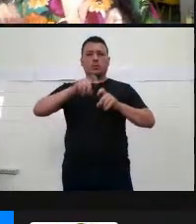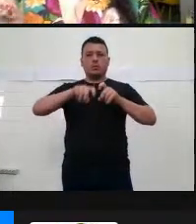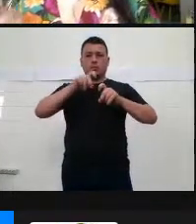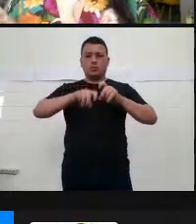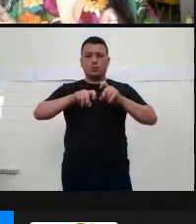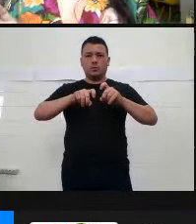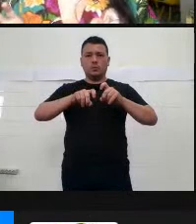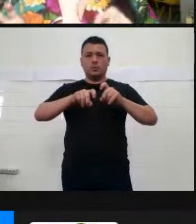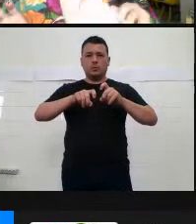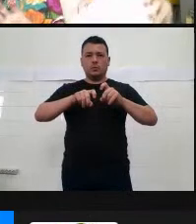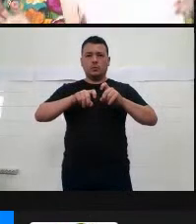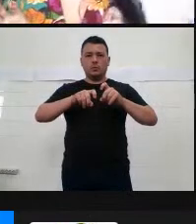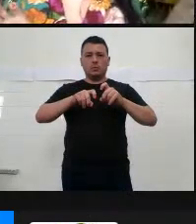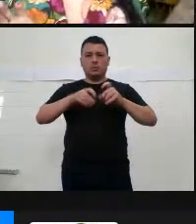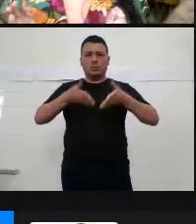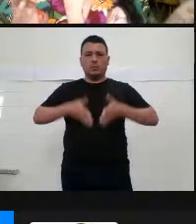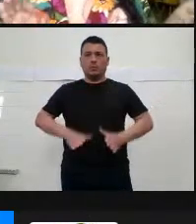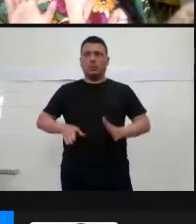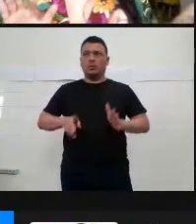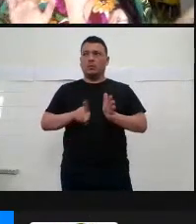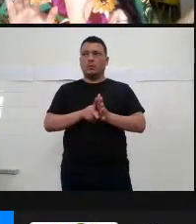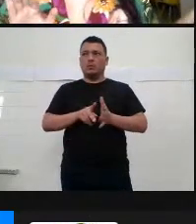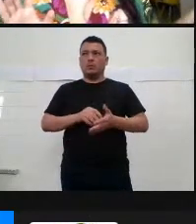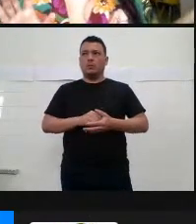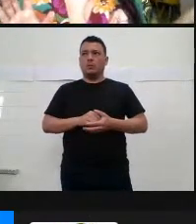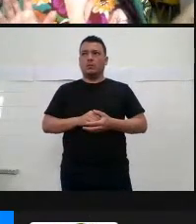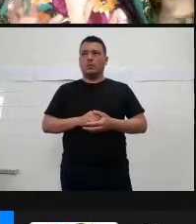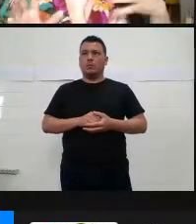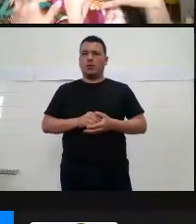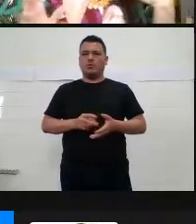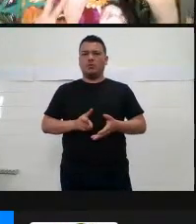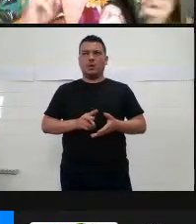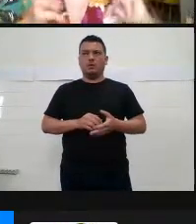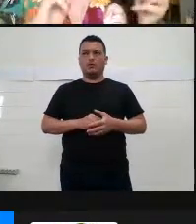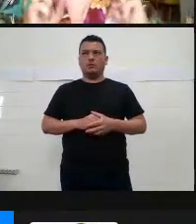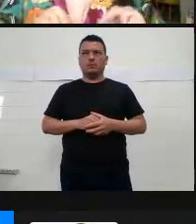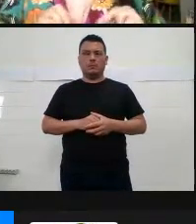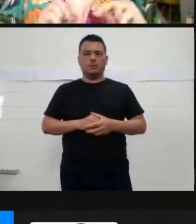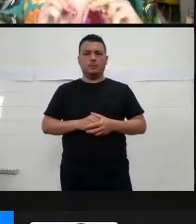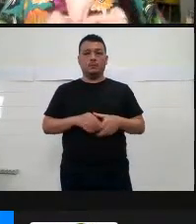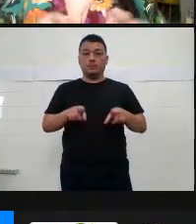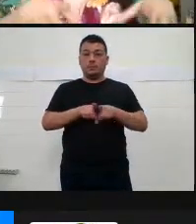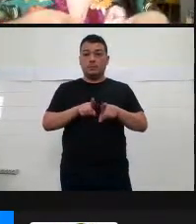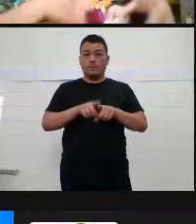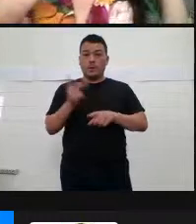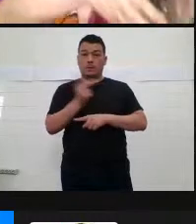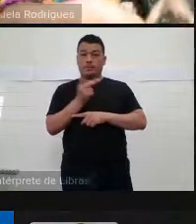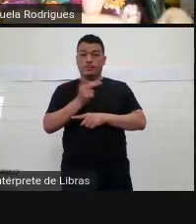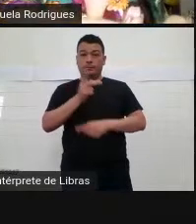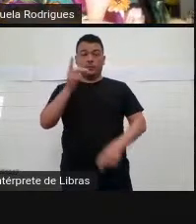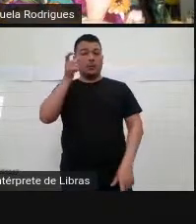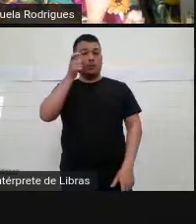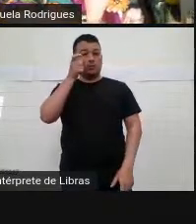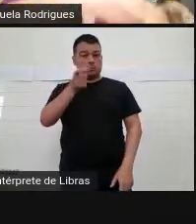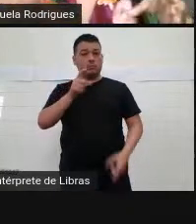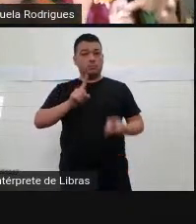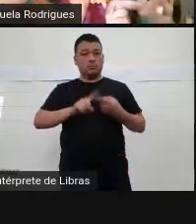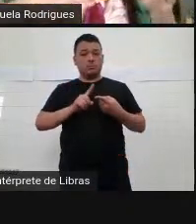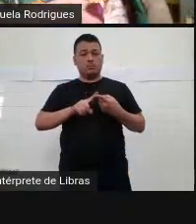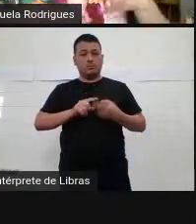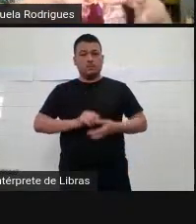com reprodução. E aí isso vai ser interessante porque duas coisas, né? Claro, primeiro